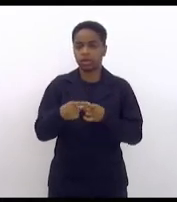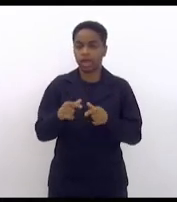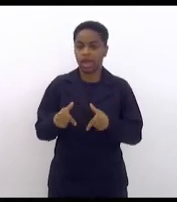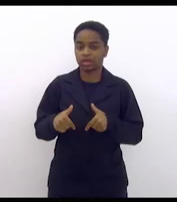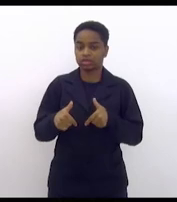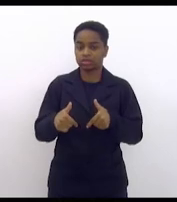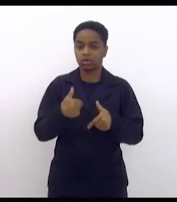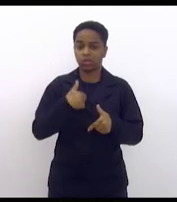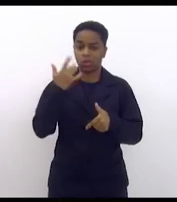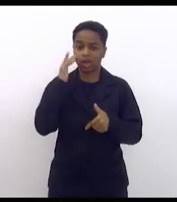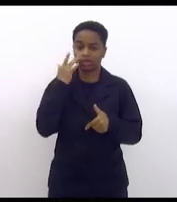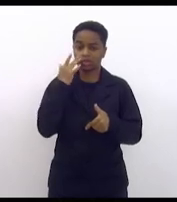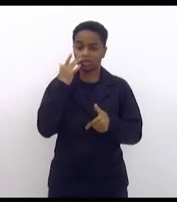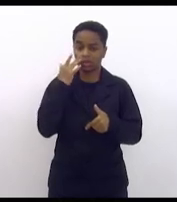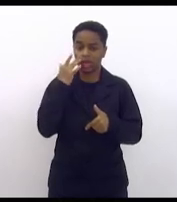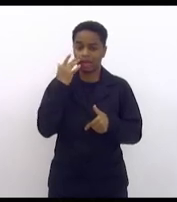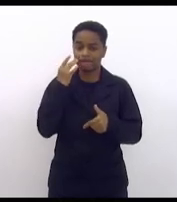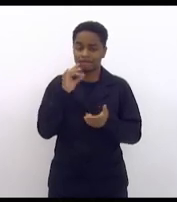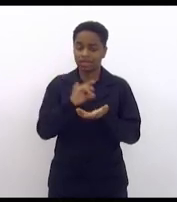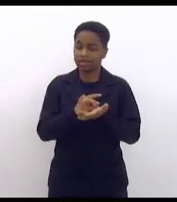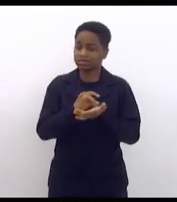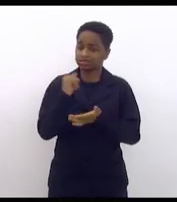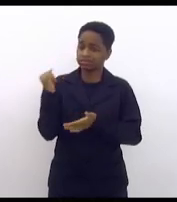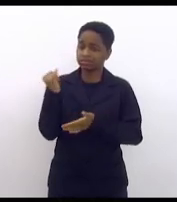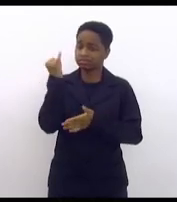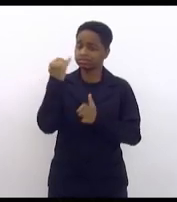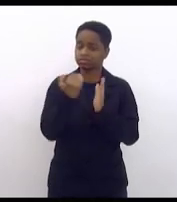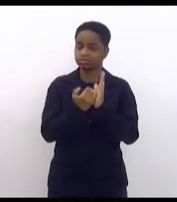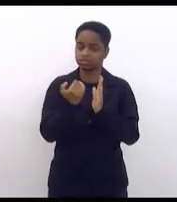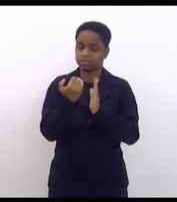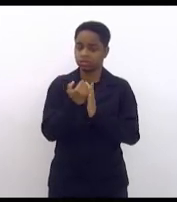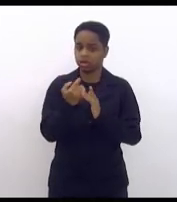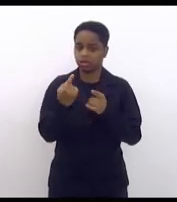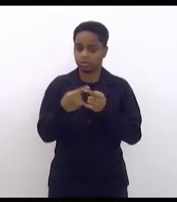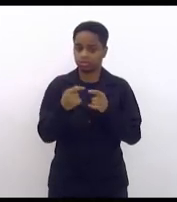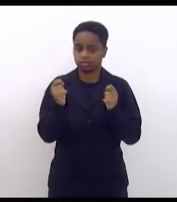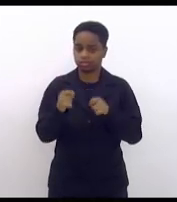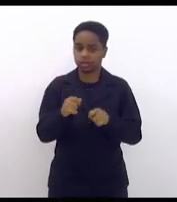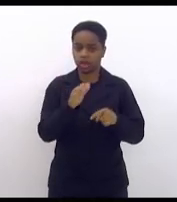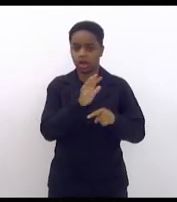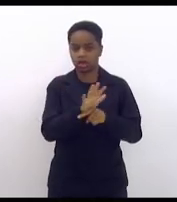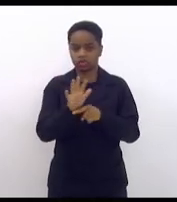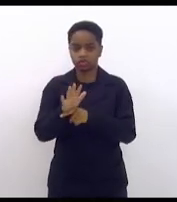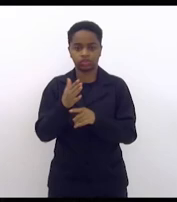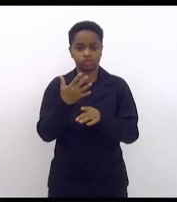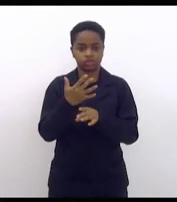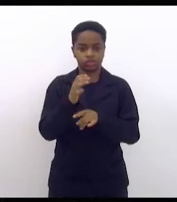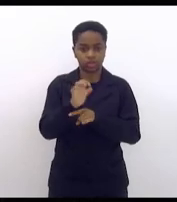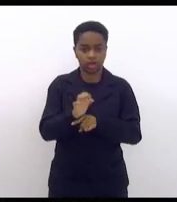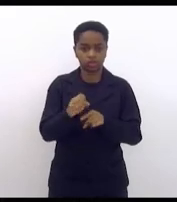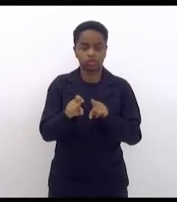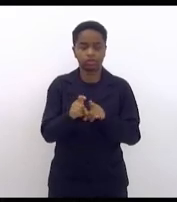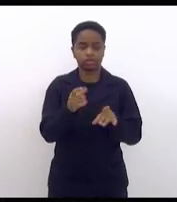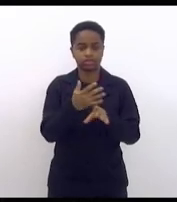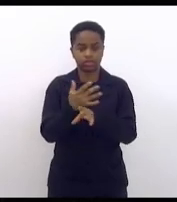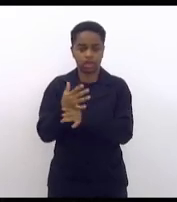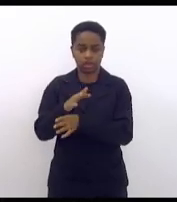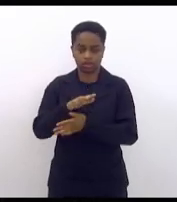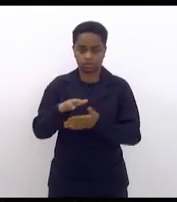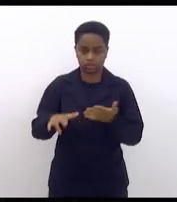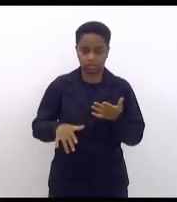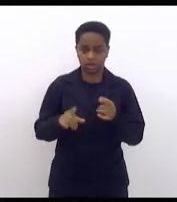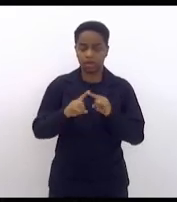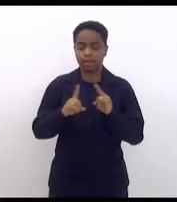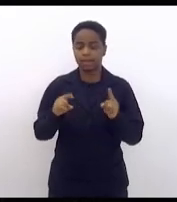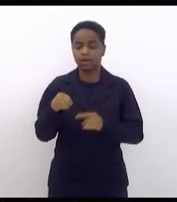não é necessária, é vital para o Estado e para os municípios. Mas todos nós,